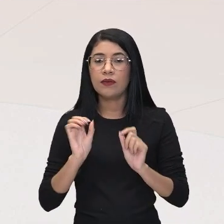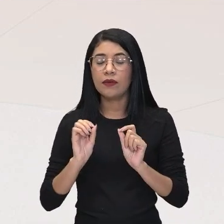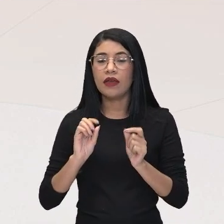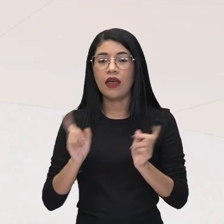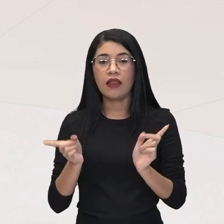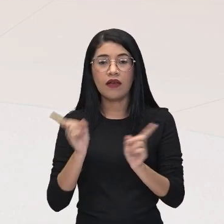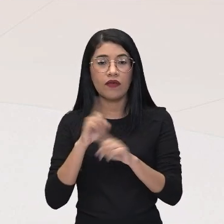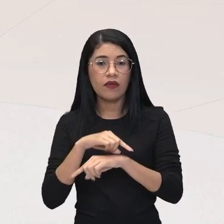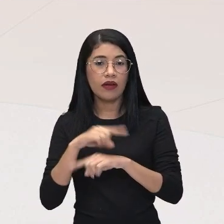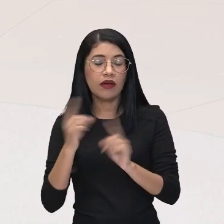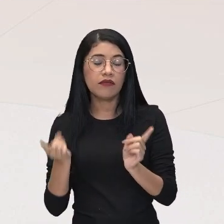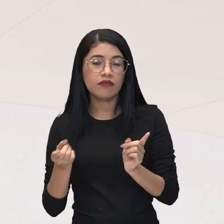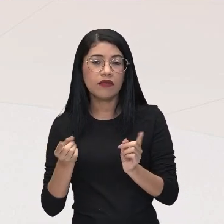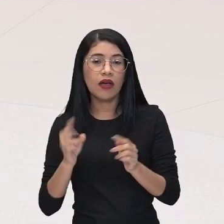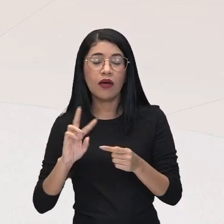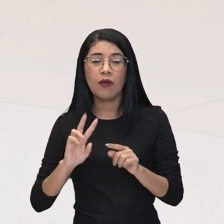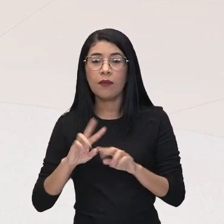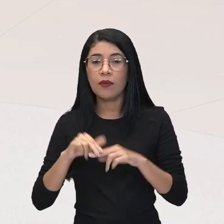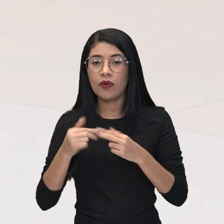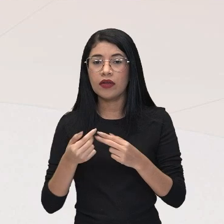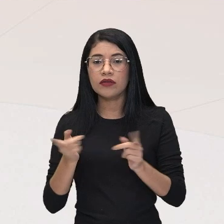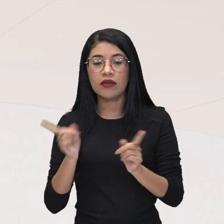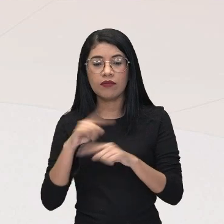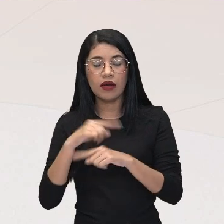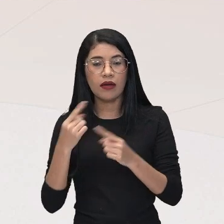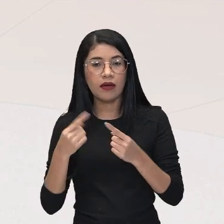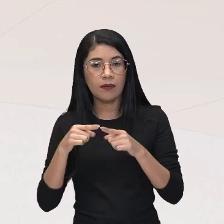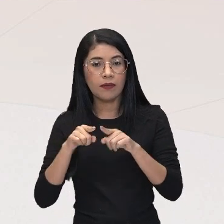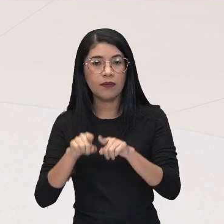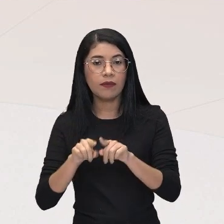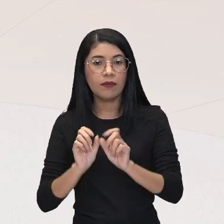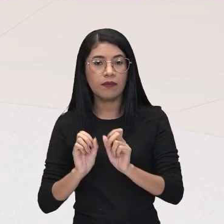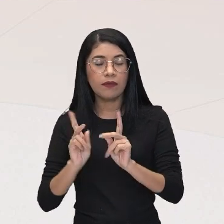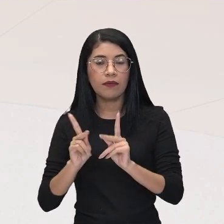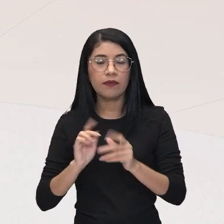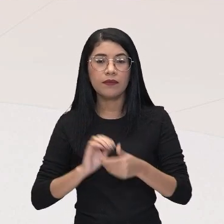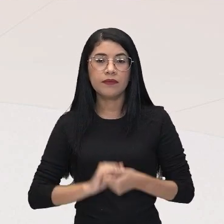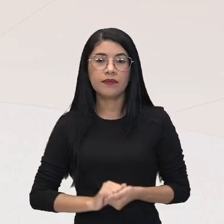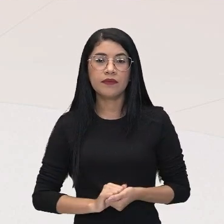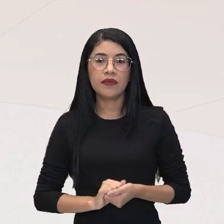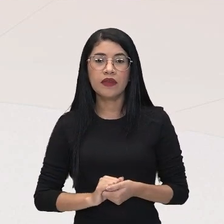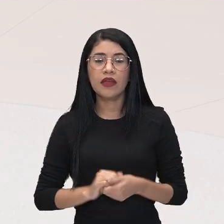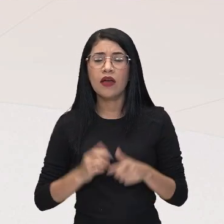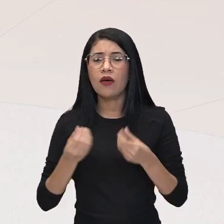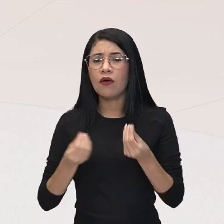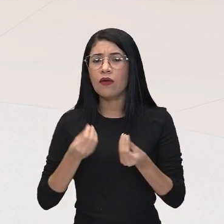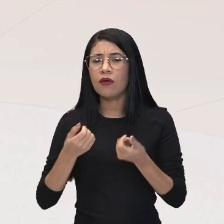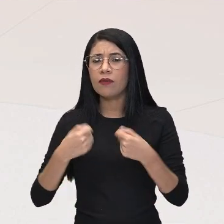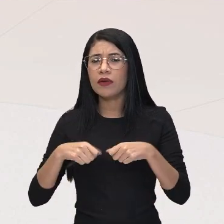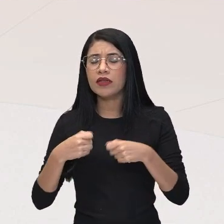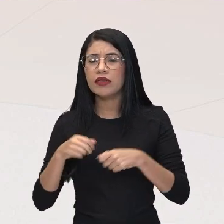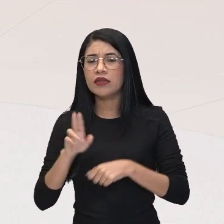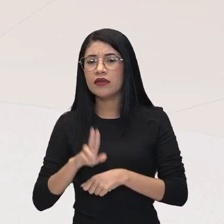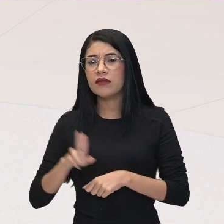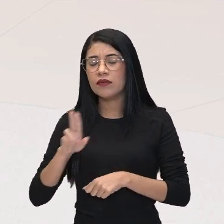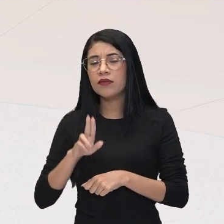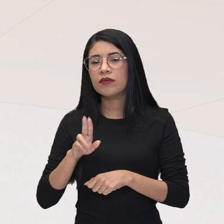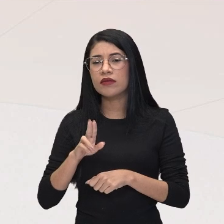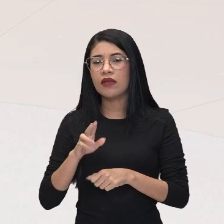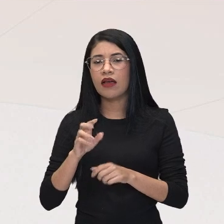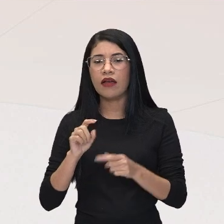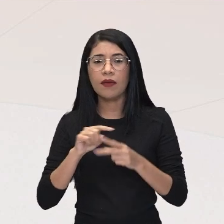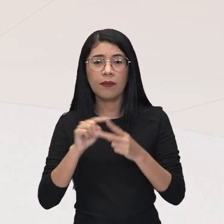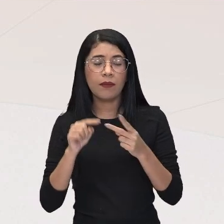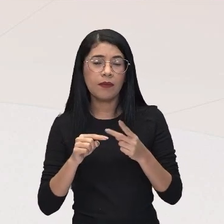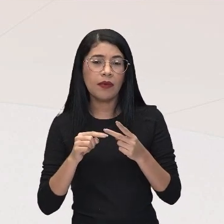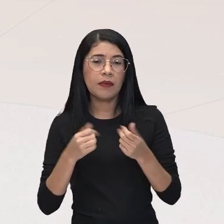inverso. Por isso que são inversamente proporcionais. Ok? E onde é que a gente precisa aqui, né, utilizar essas grandezas,